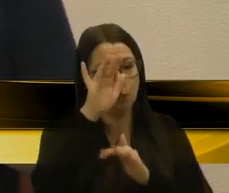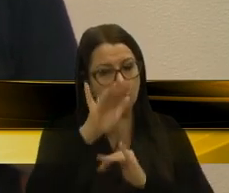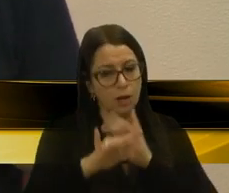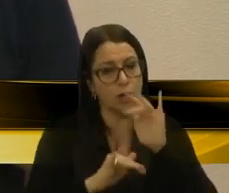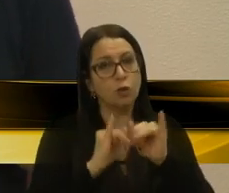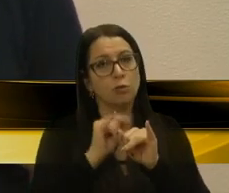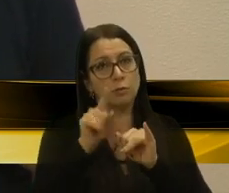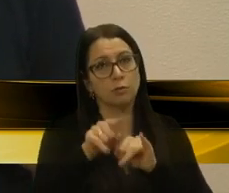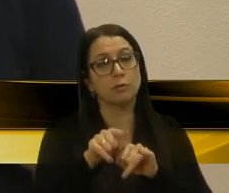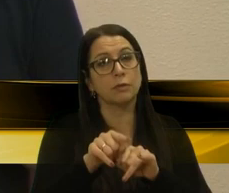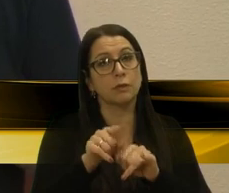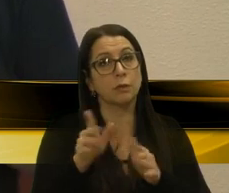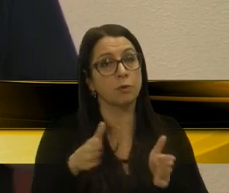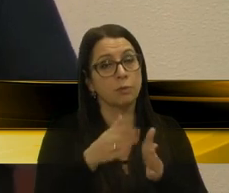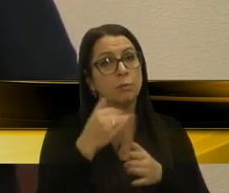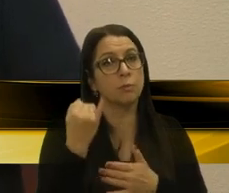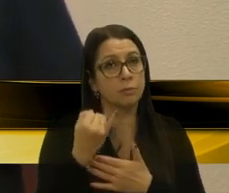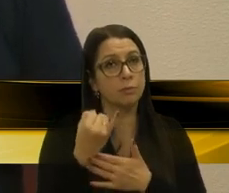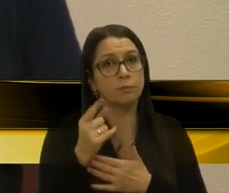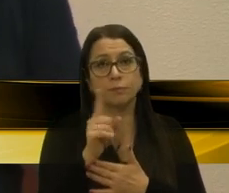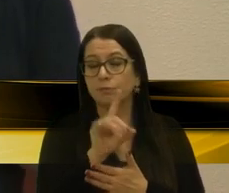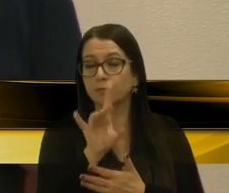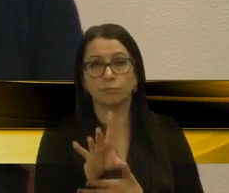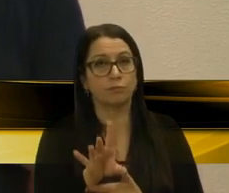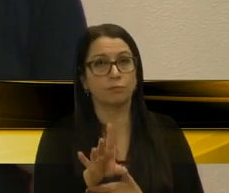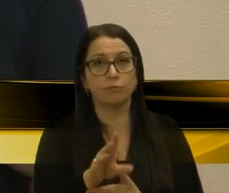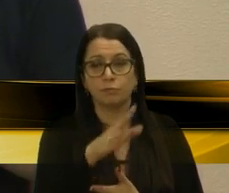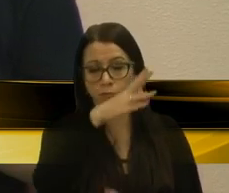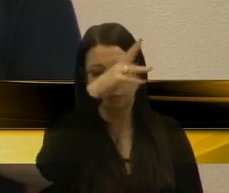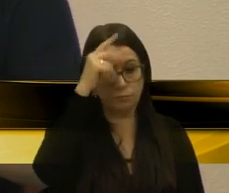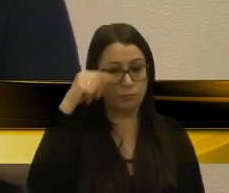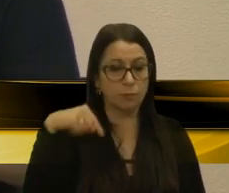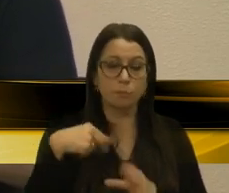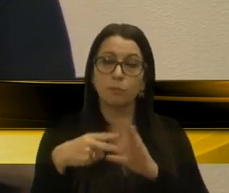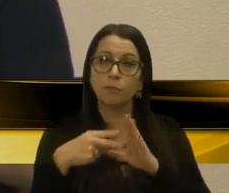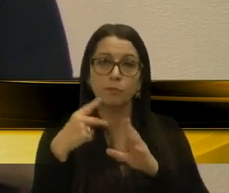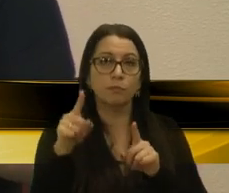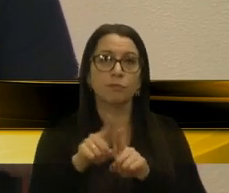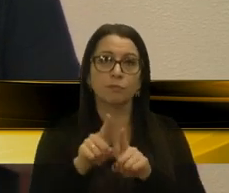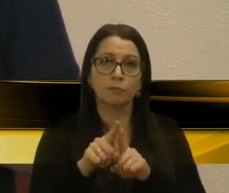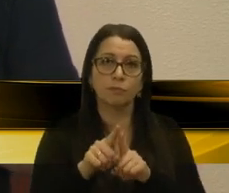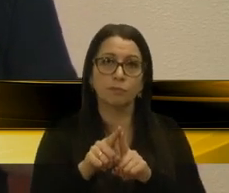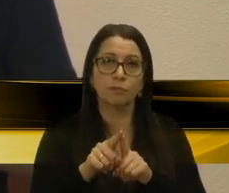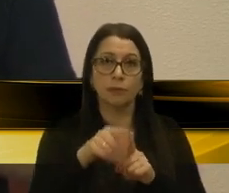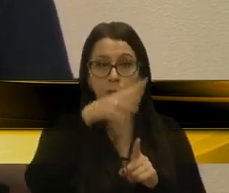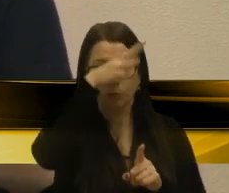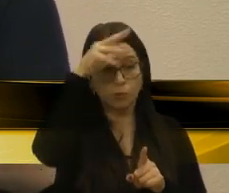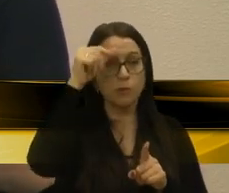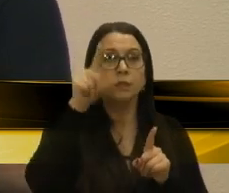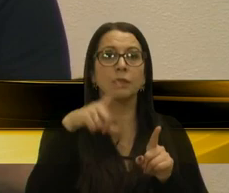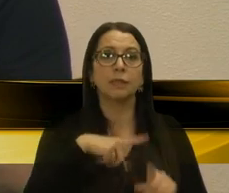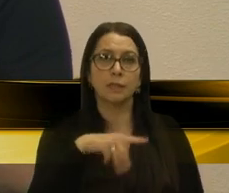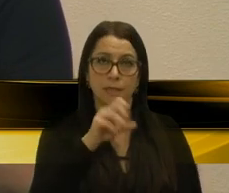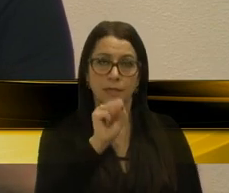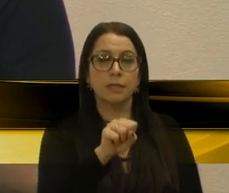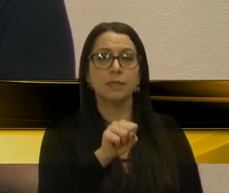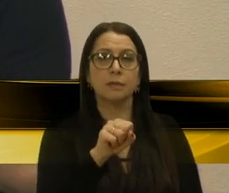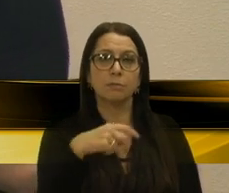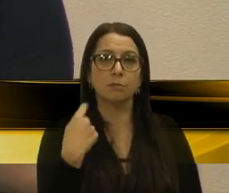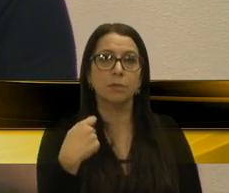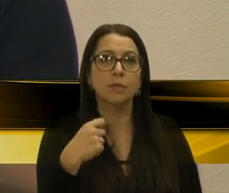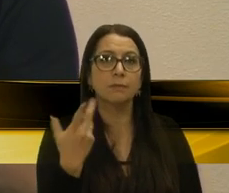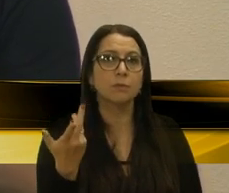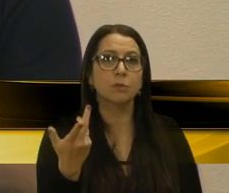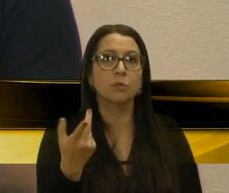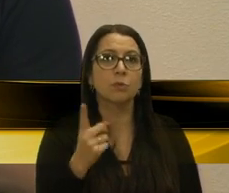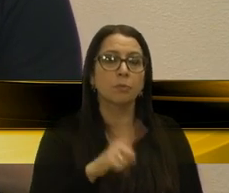um caminho muito importante. E não é só para o Executivo, para nós aqui do Legislativo também. O Executivo tem sim, nós precisamos saber qual